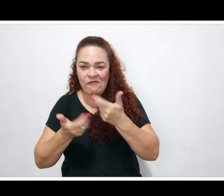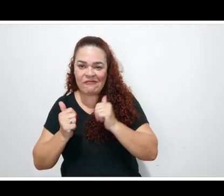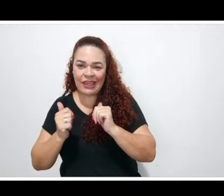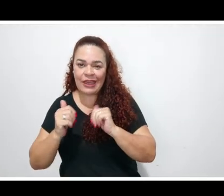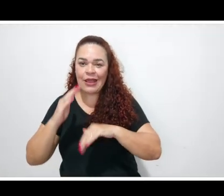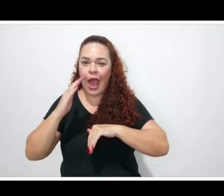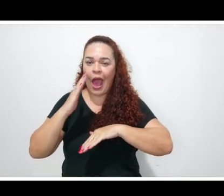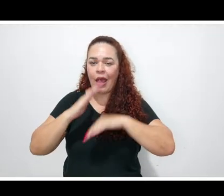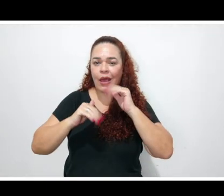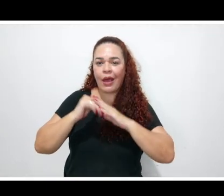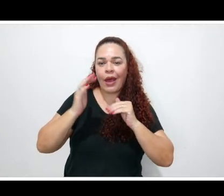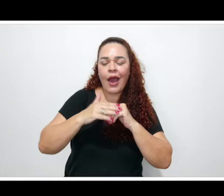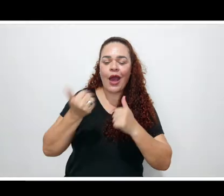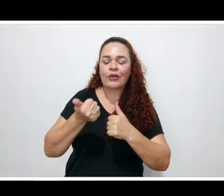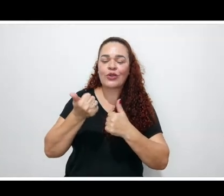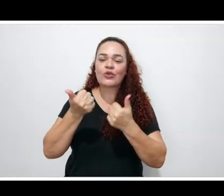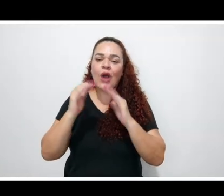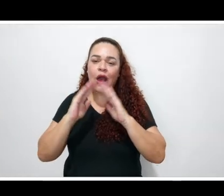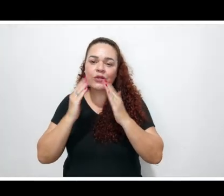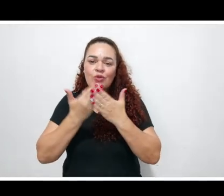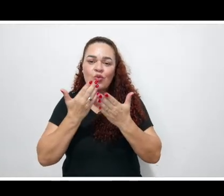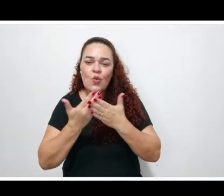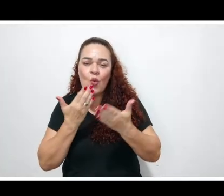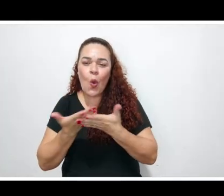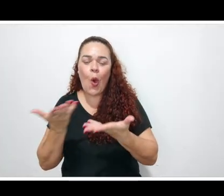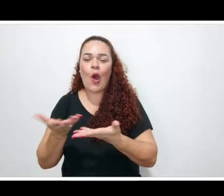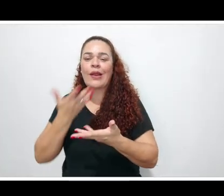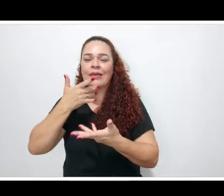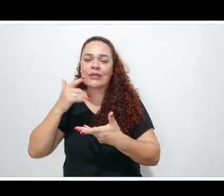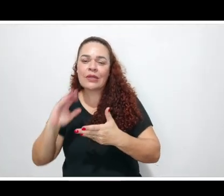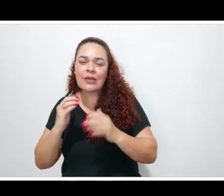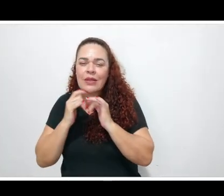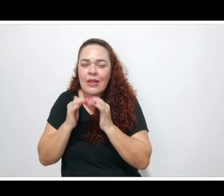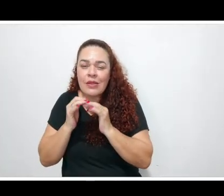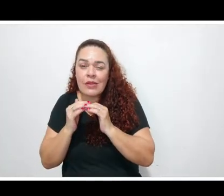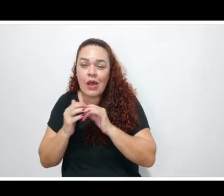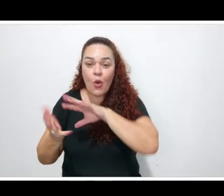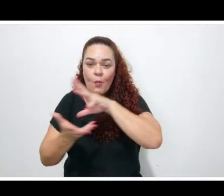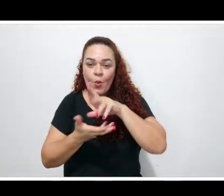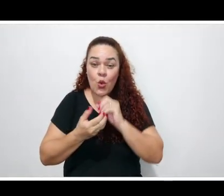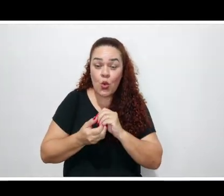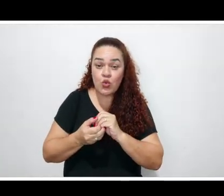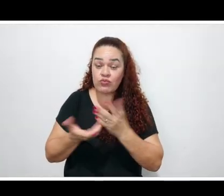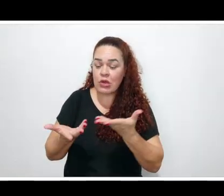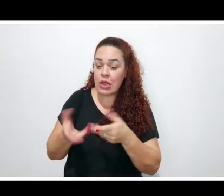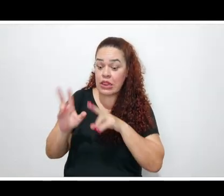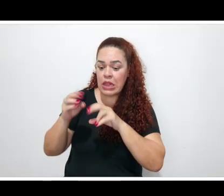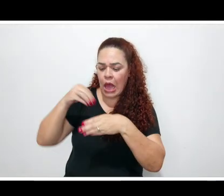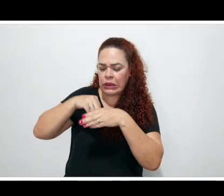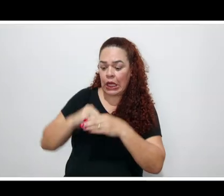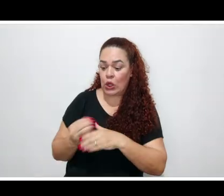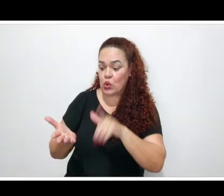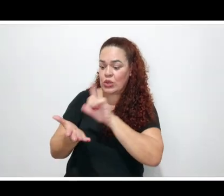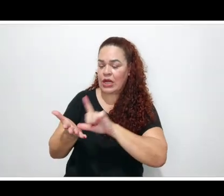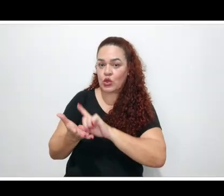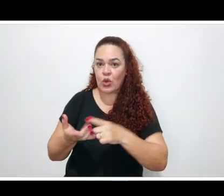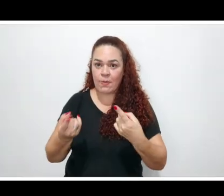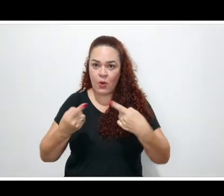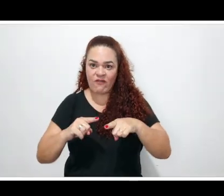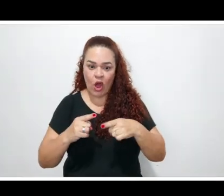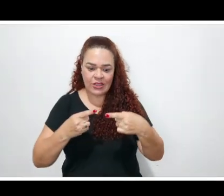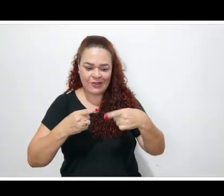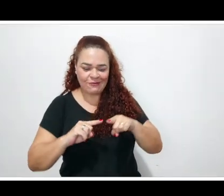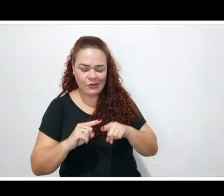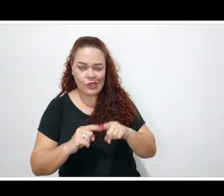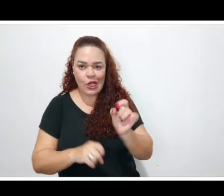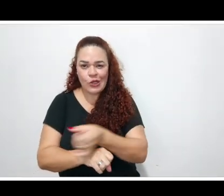escolar a refletirem sobre o mundo em que vivem a partir da literatura, que provoca, que desafia, que emociona,